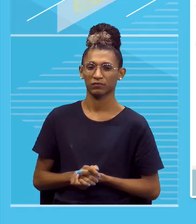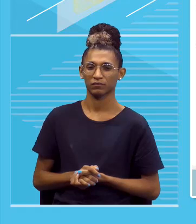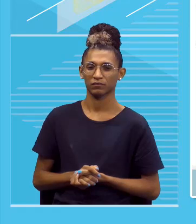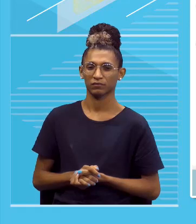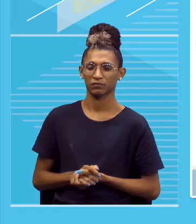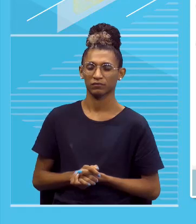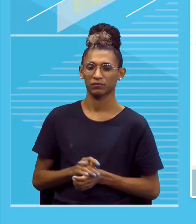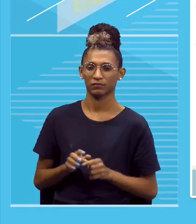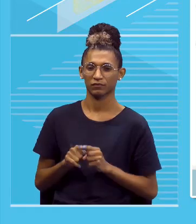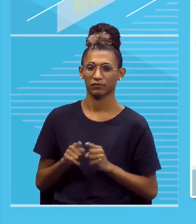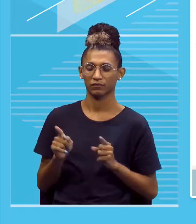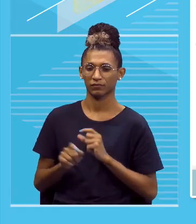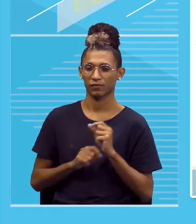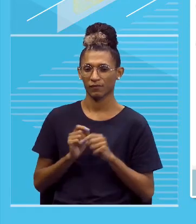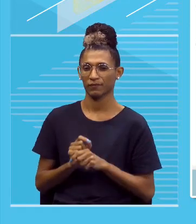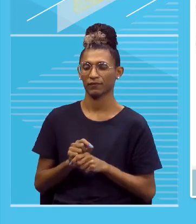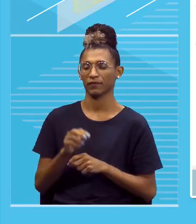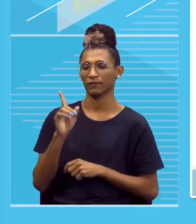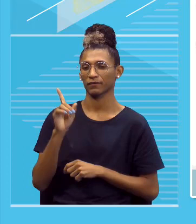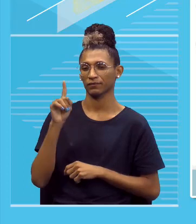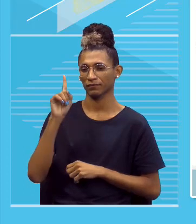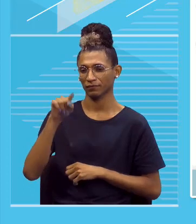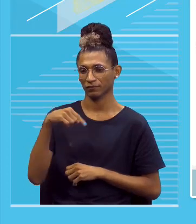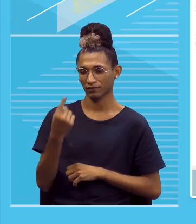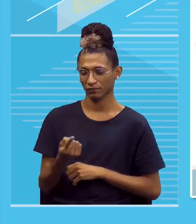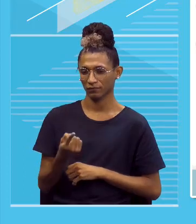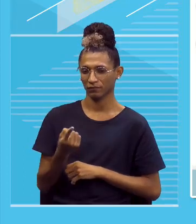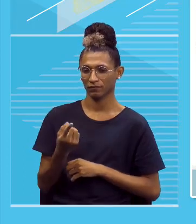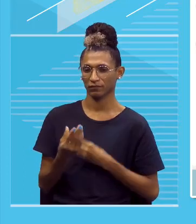ele amadureceu o seu sucessor